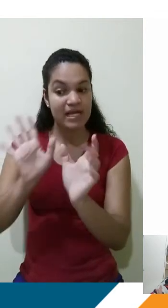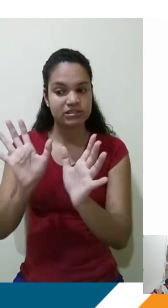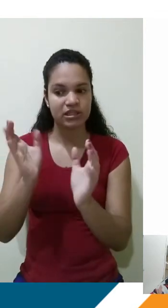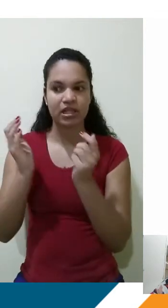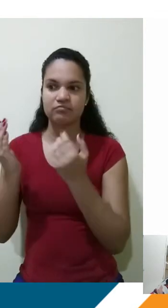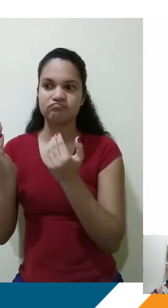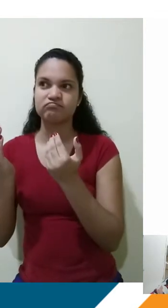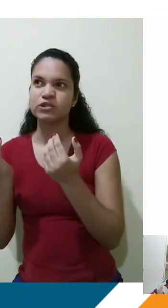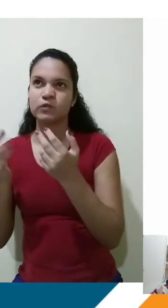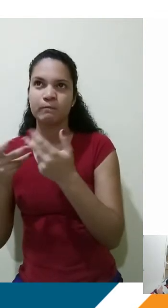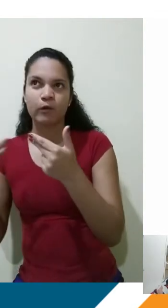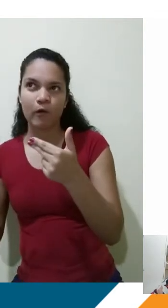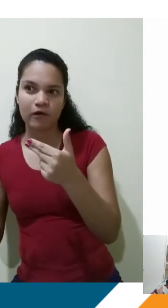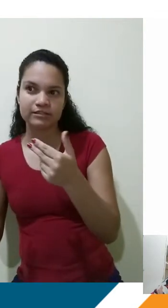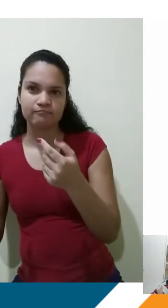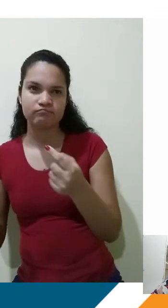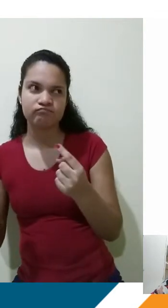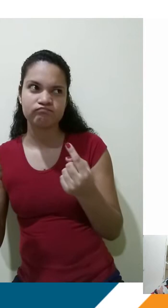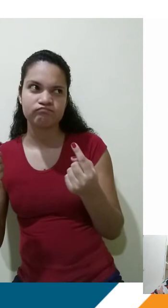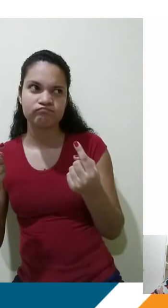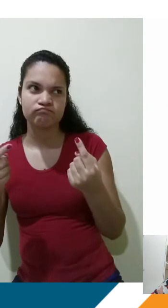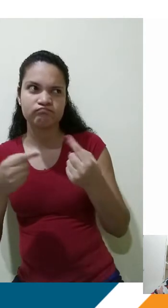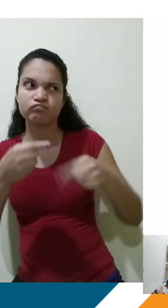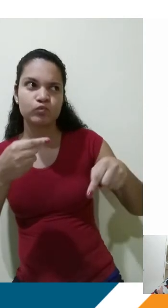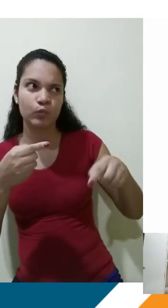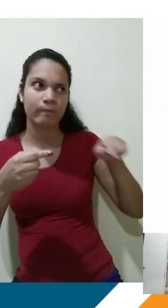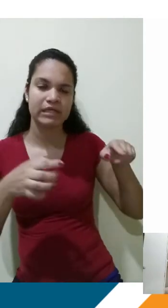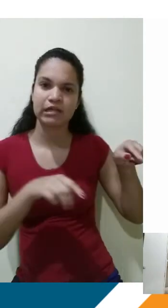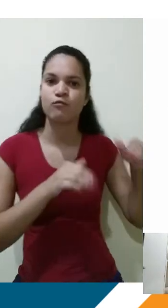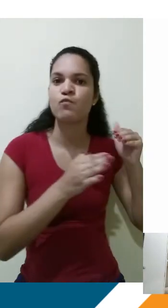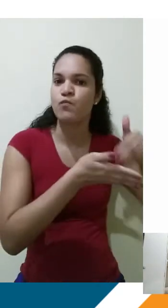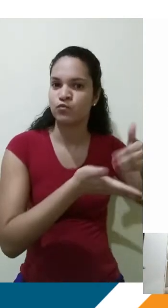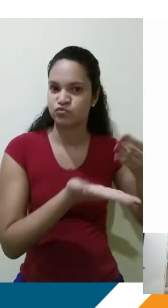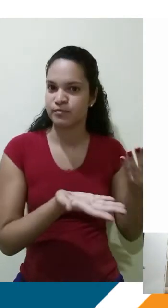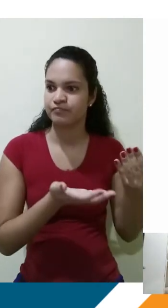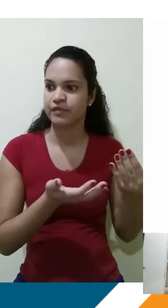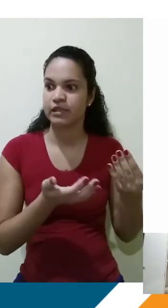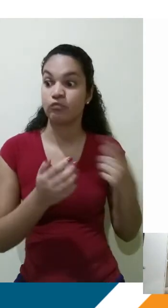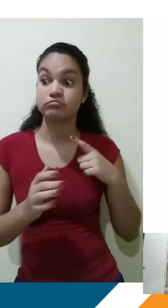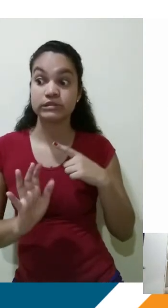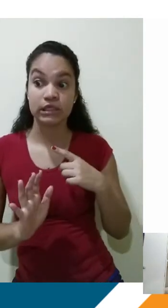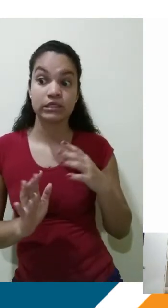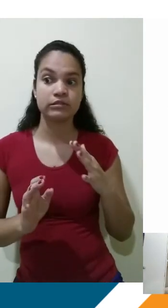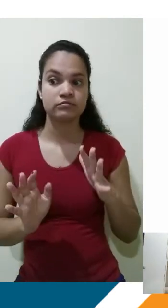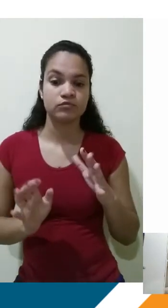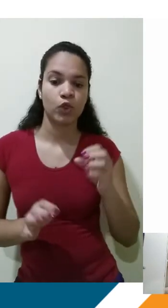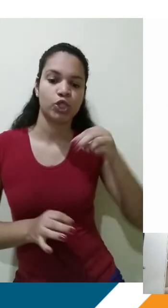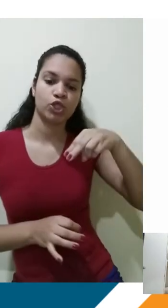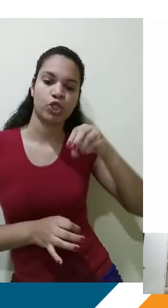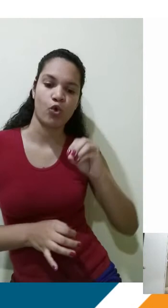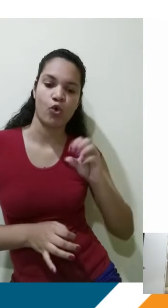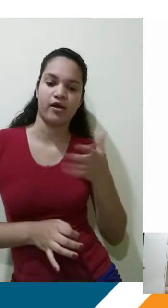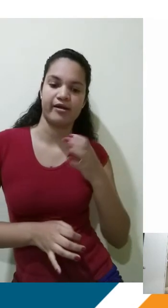sociais, no entanto, ainda são facilmente manipuladas. Com isso, eu crio uma relação semântica um pouquinho mais